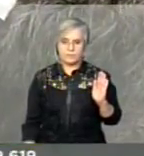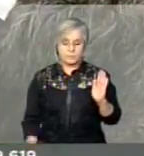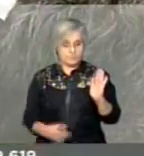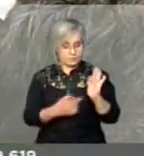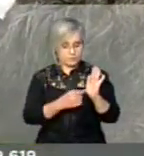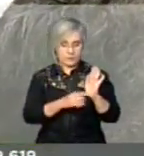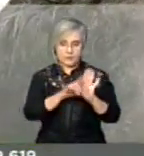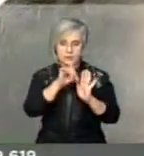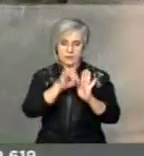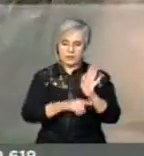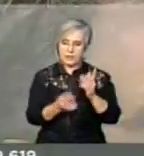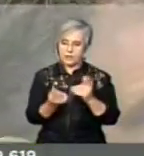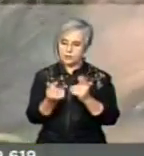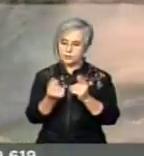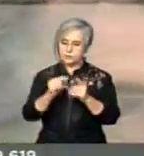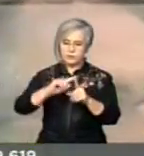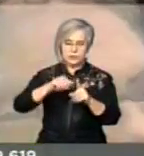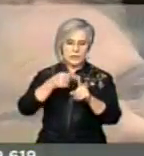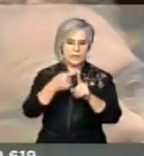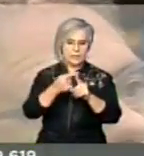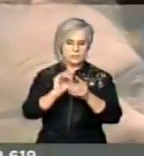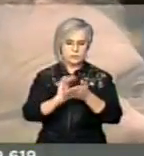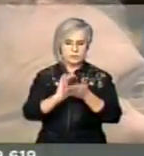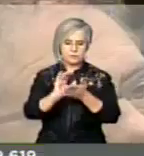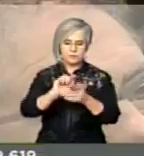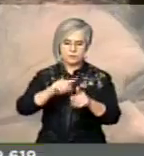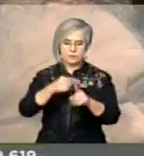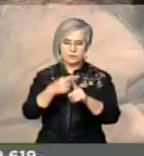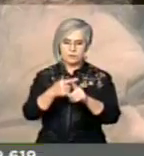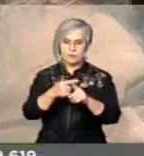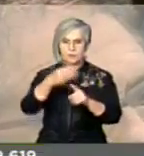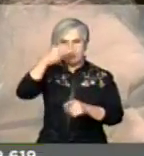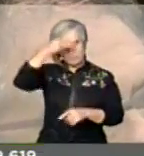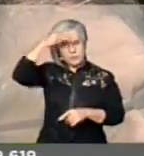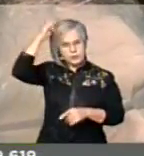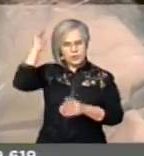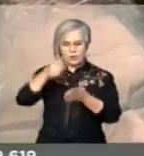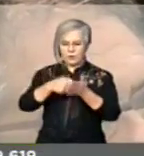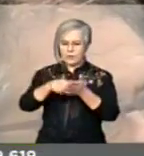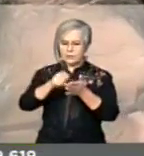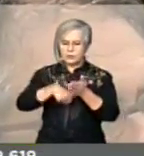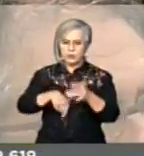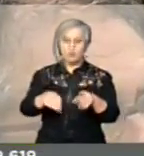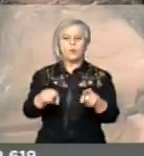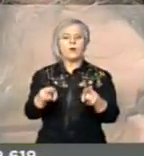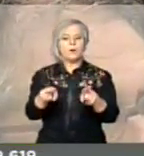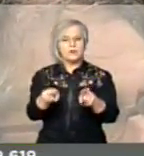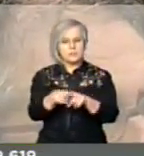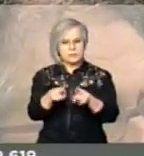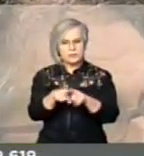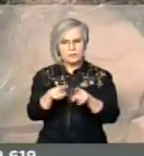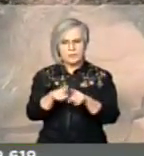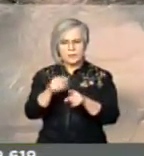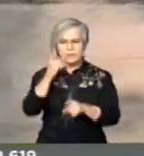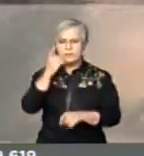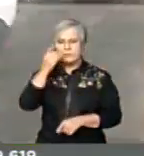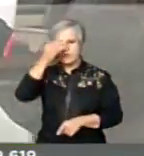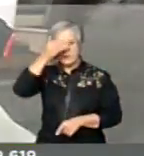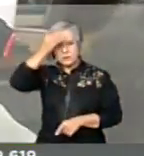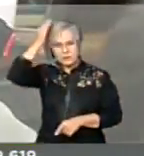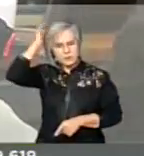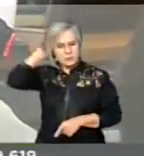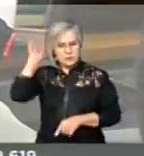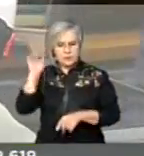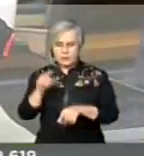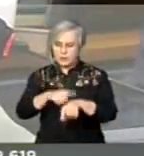decreto de crédito suplementar, que, aliás, Michel Temer assinou, e também em dezembro, Cunha, quando recebeu pedido similar